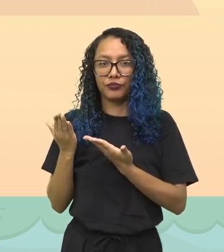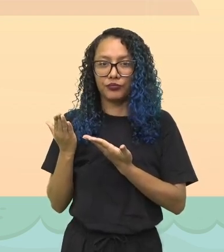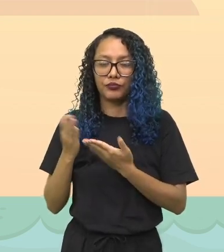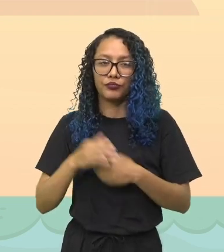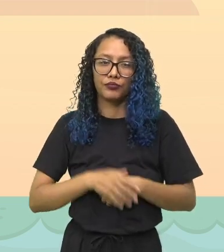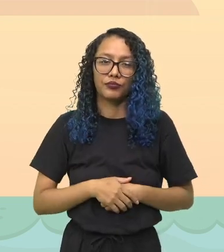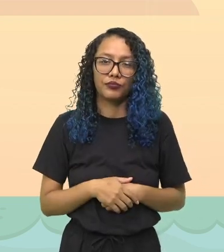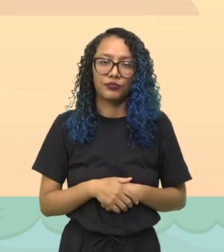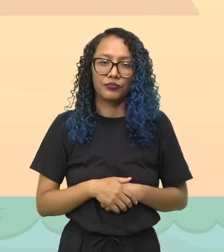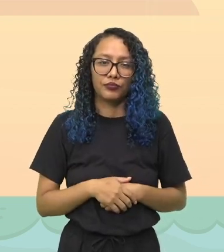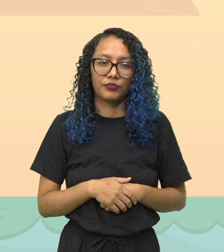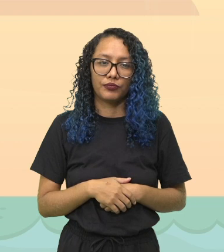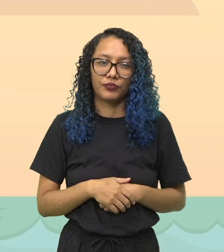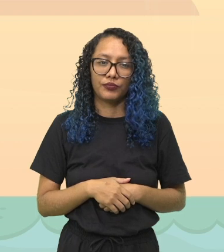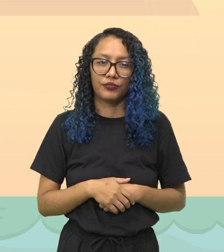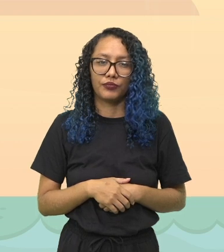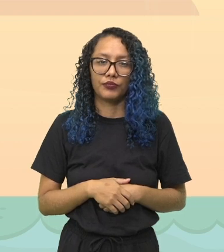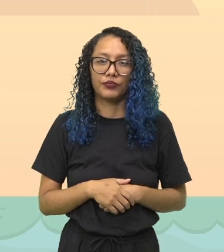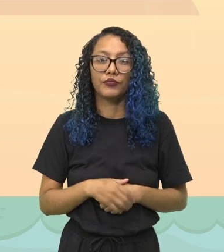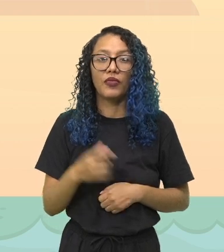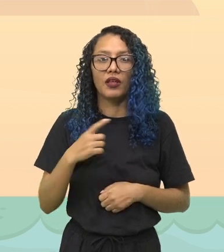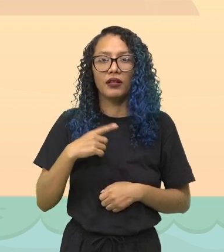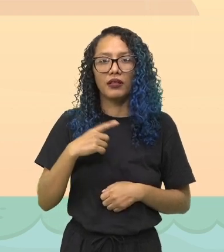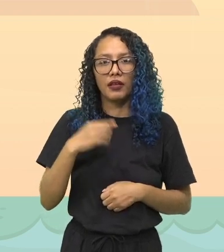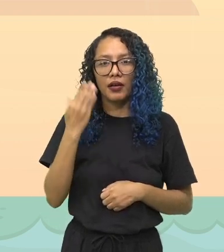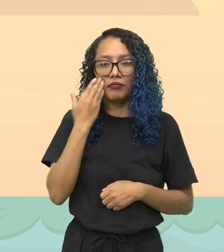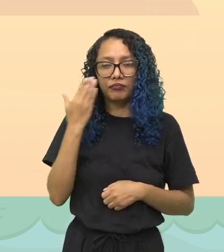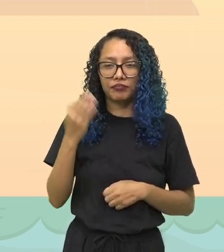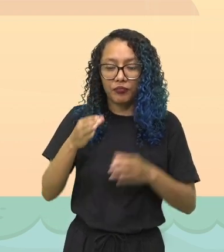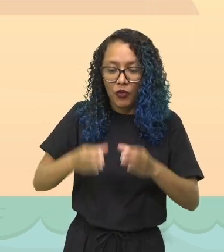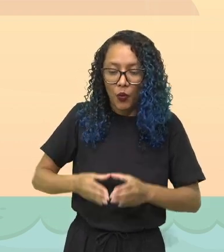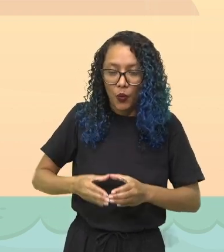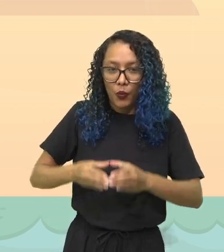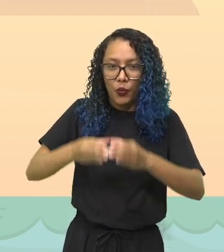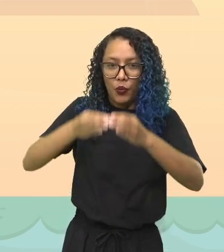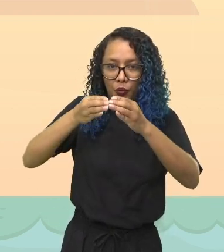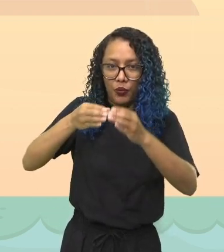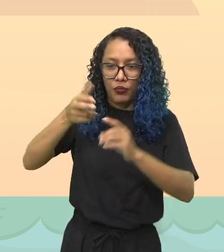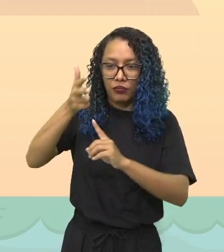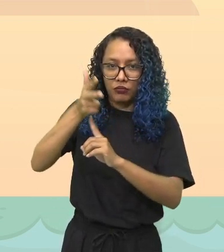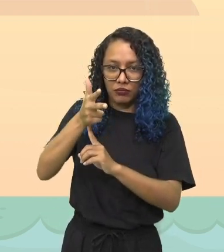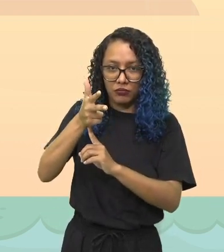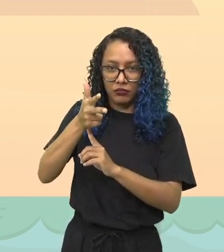nacelle e o rotor. Então, a força do vento, né,